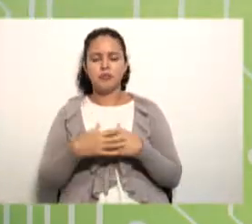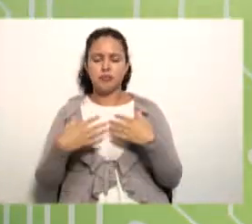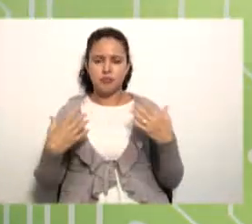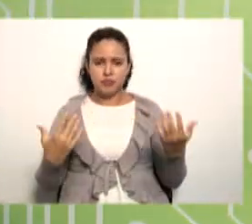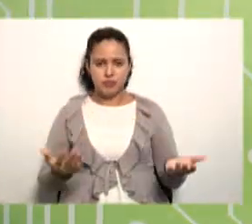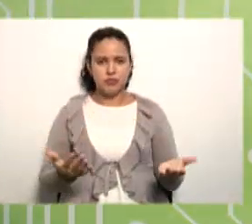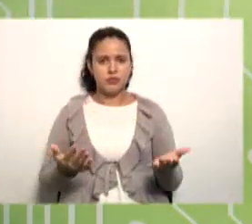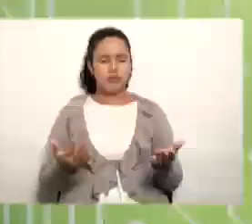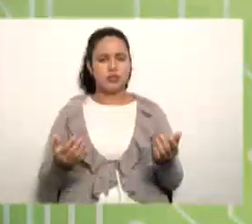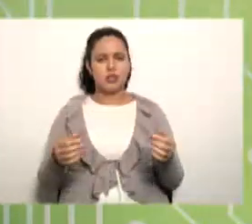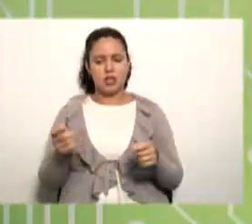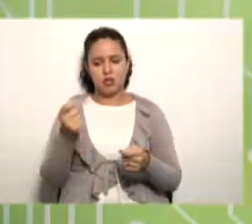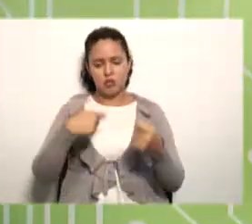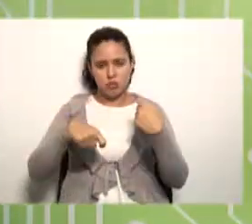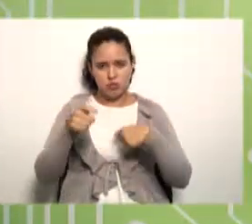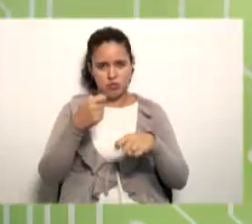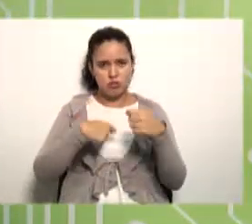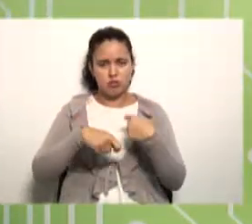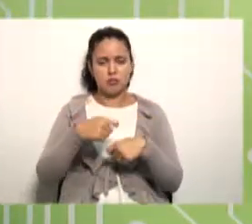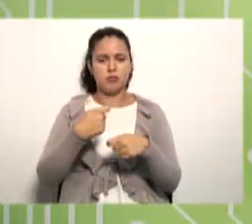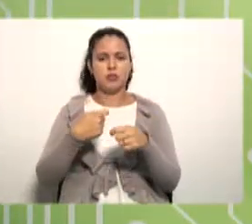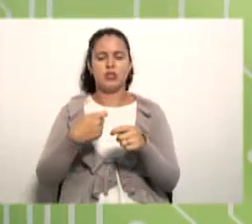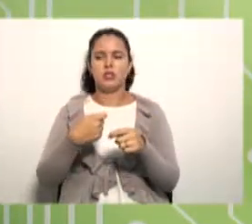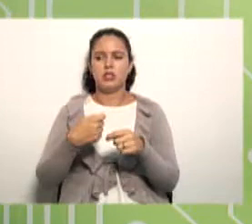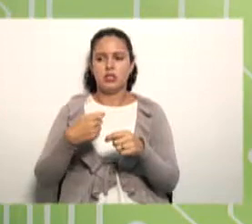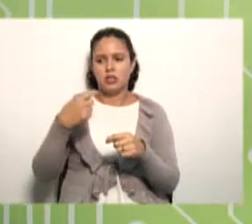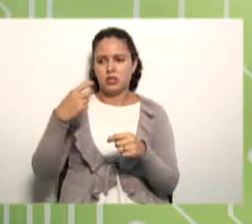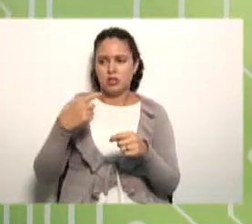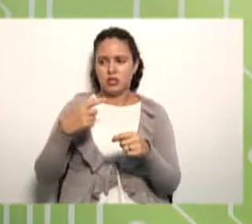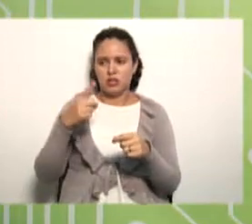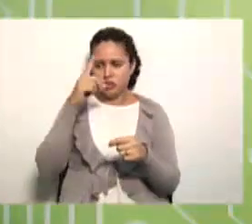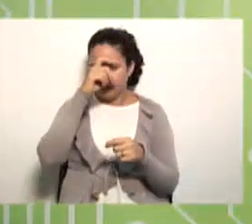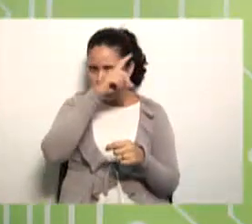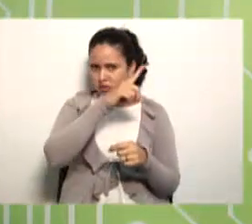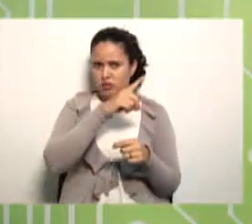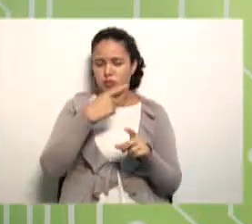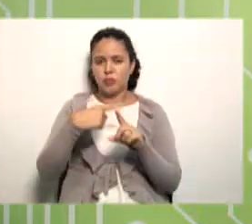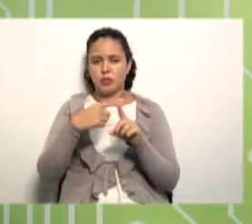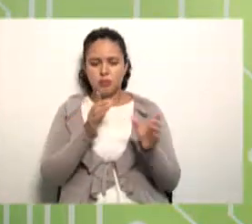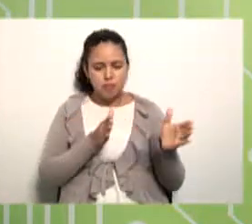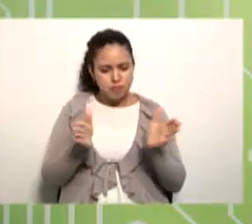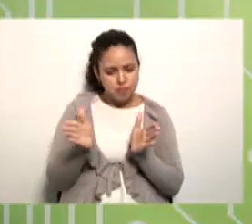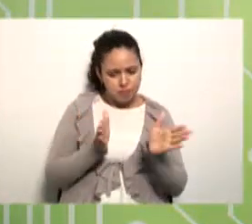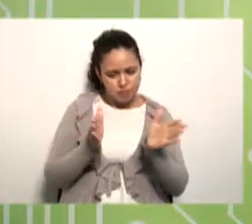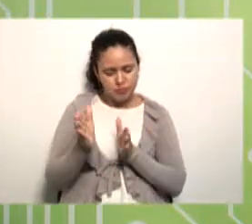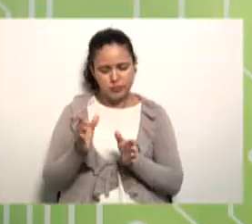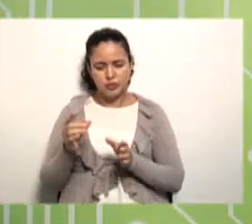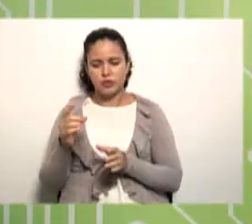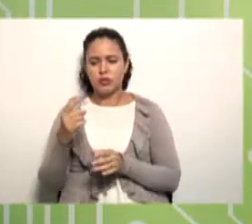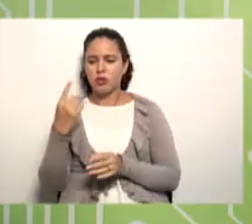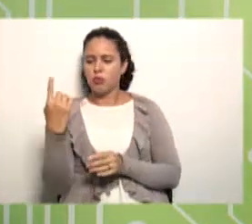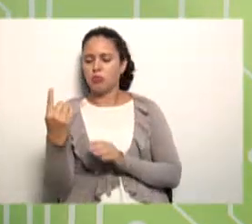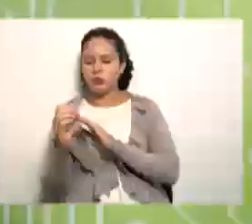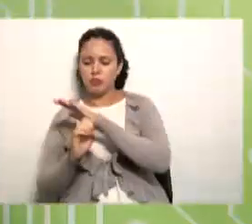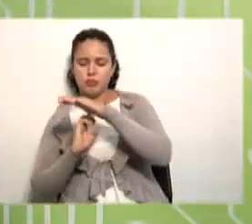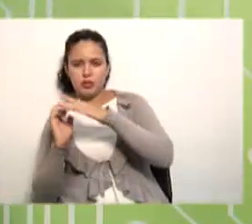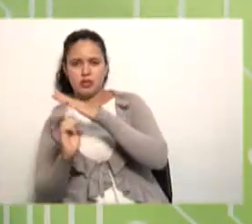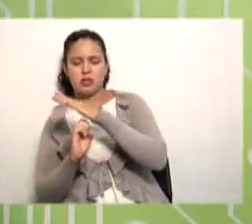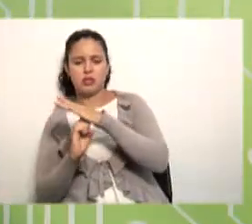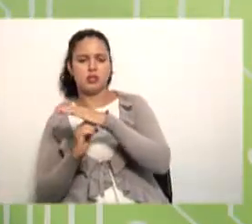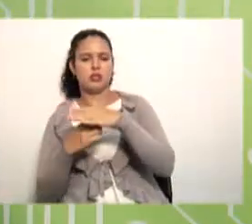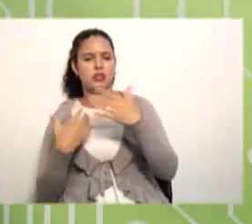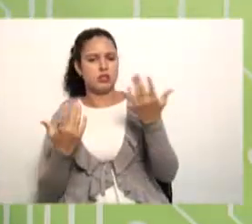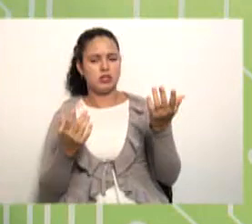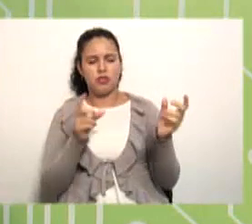tem a tendência a levar a ter só uma empresa produzindo e distribuindo energia. Isso aí é bastante